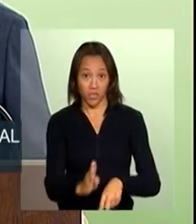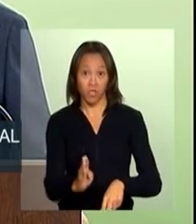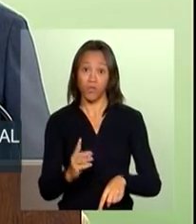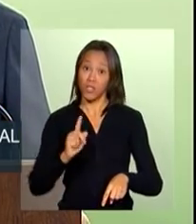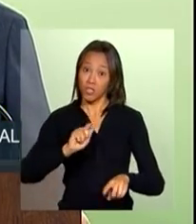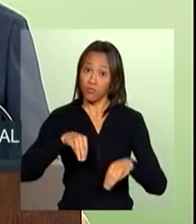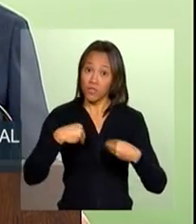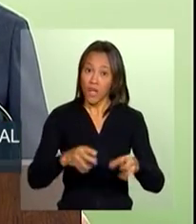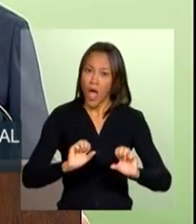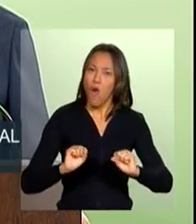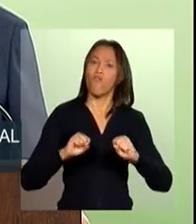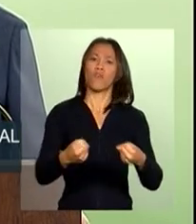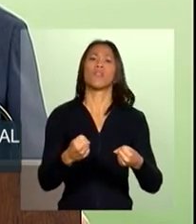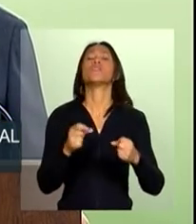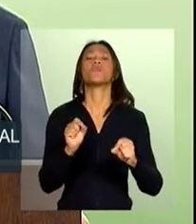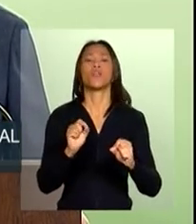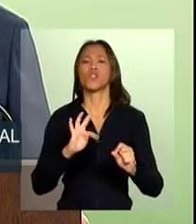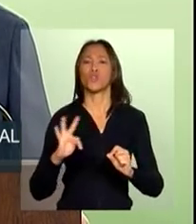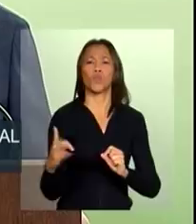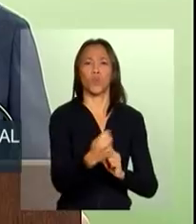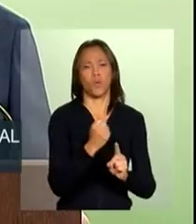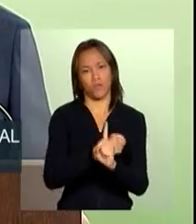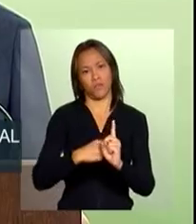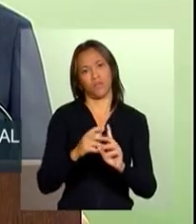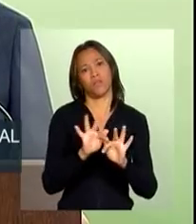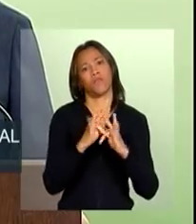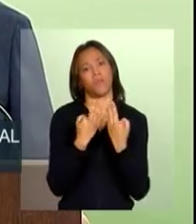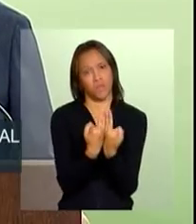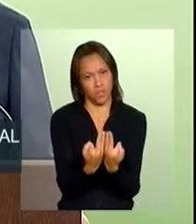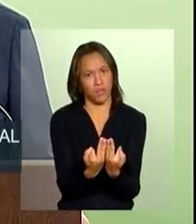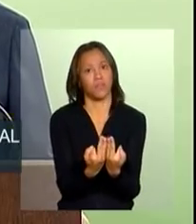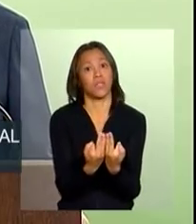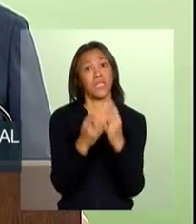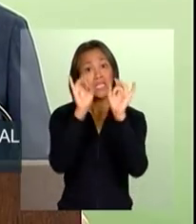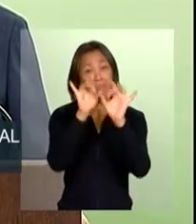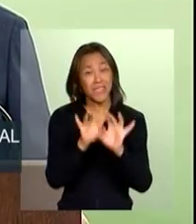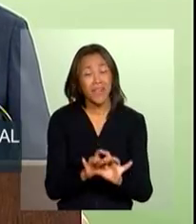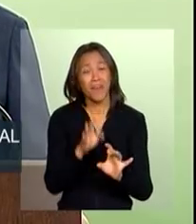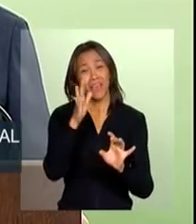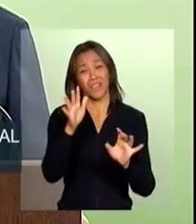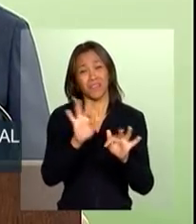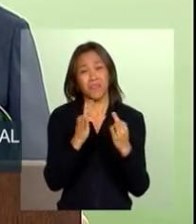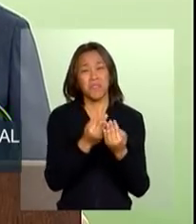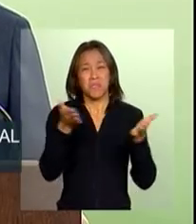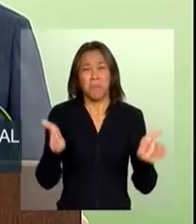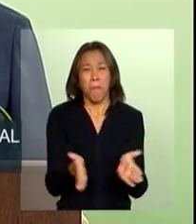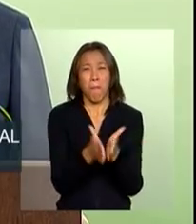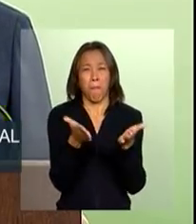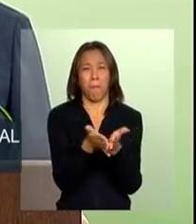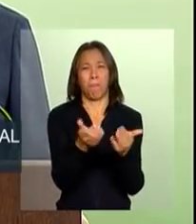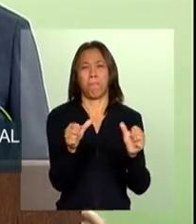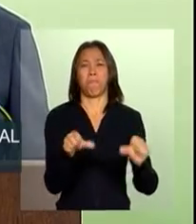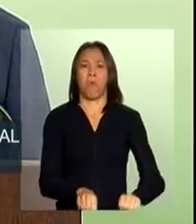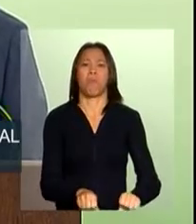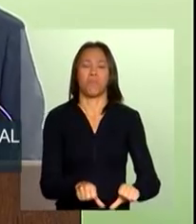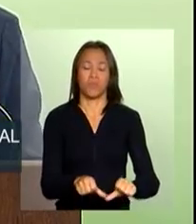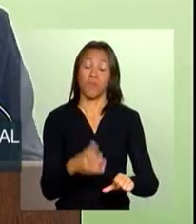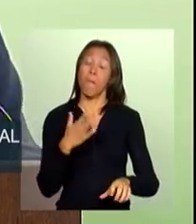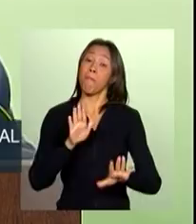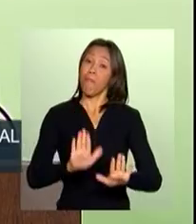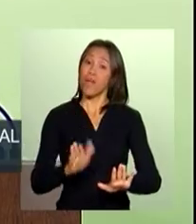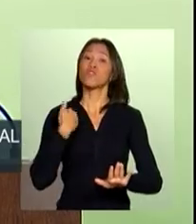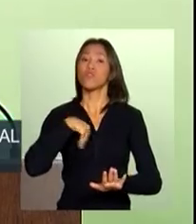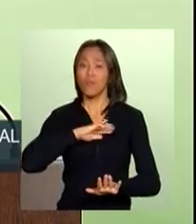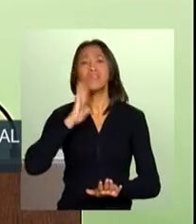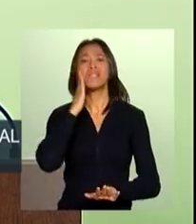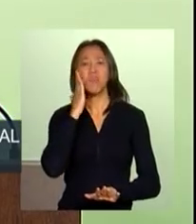fortalecer todas as famílias, em especial aquelas mais pobres. Mas nós sabemos,